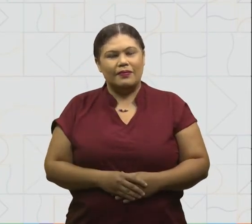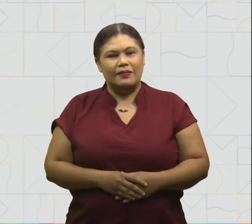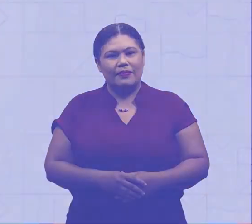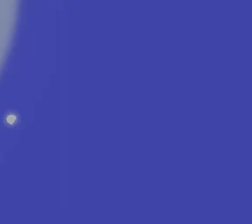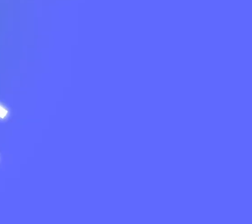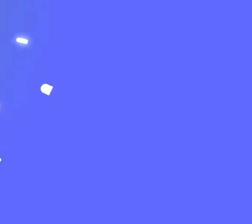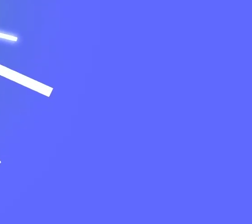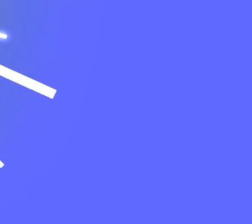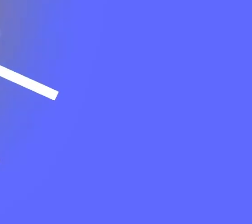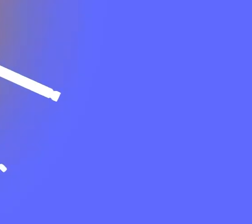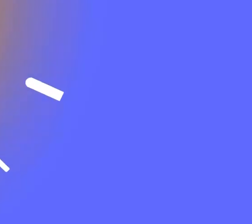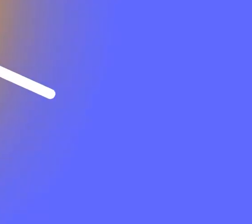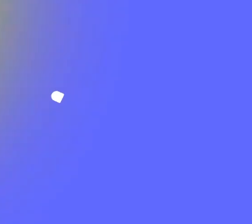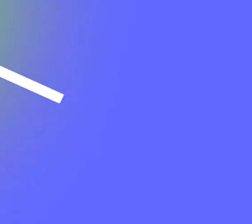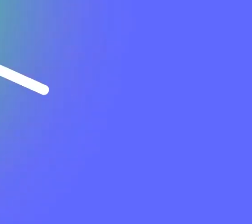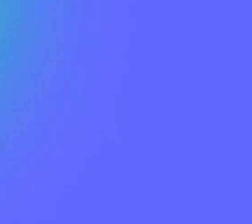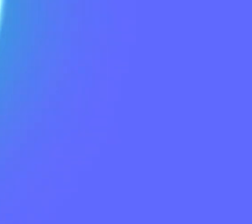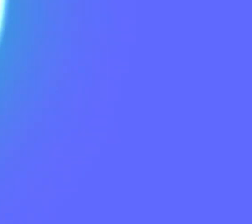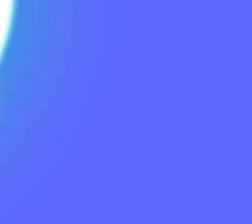atividade.